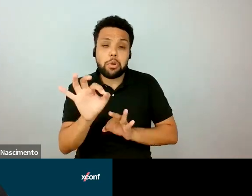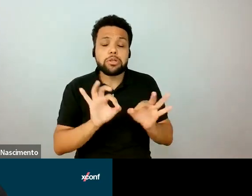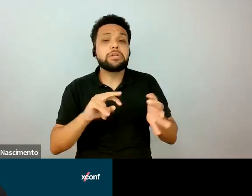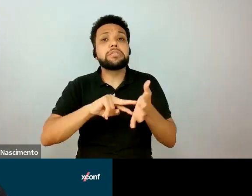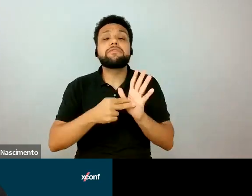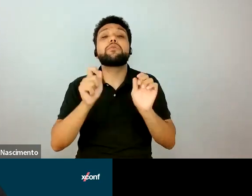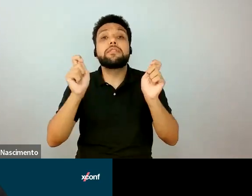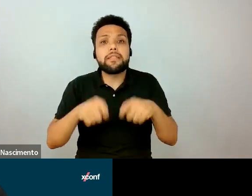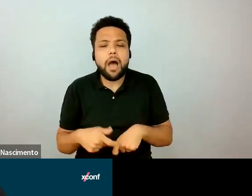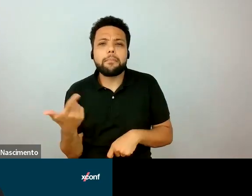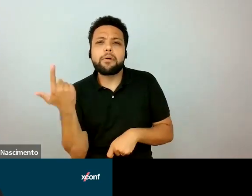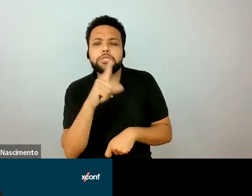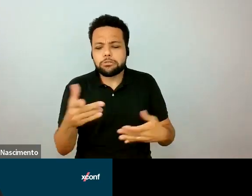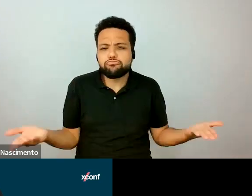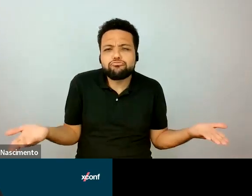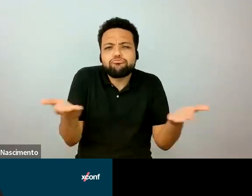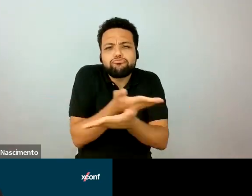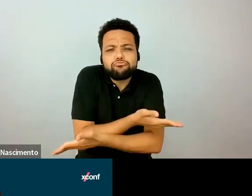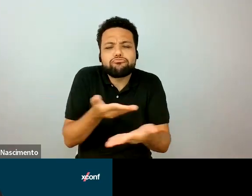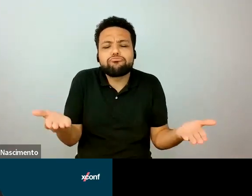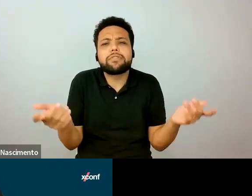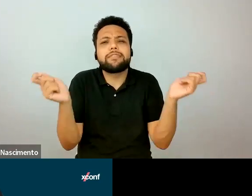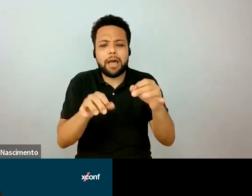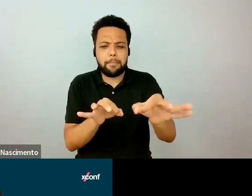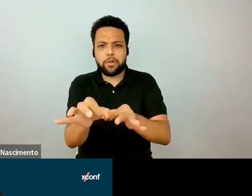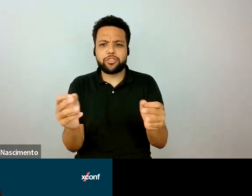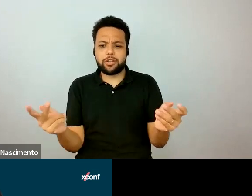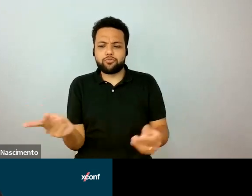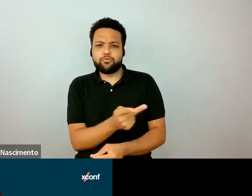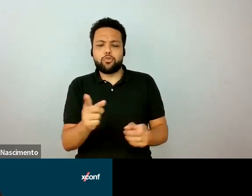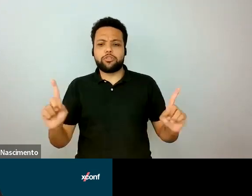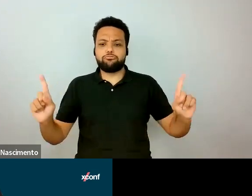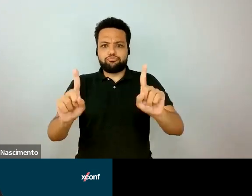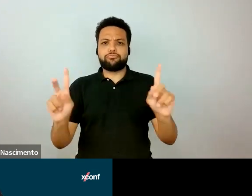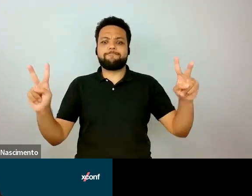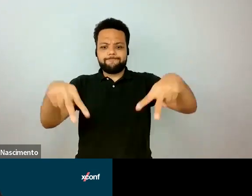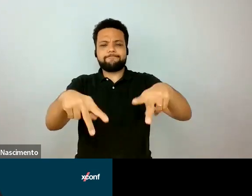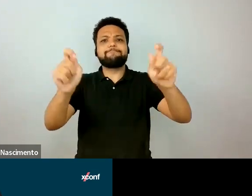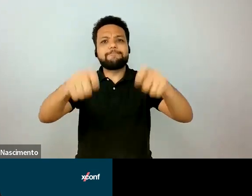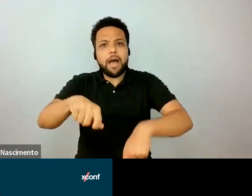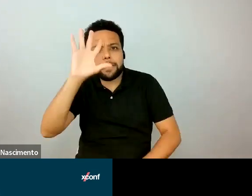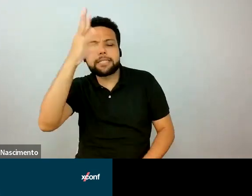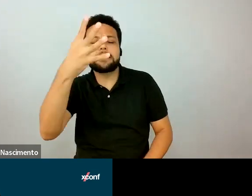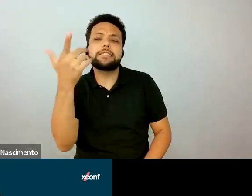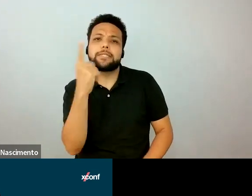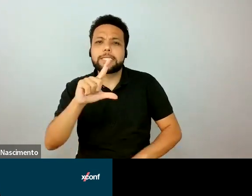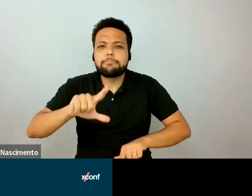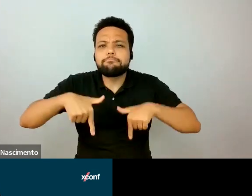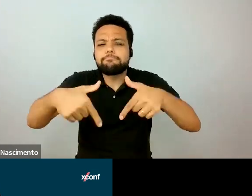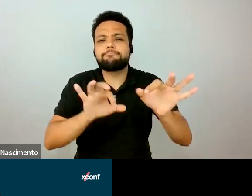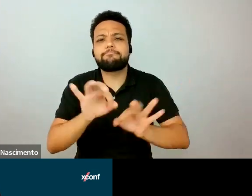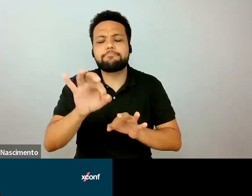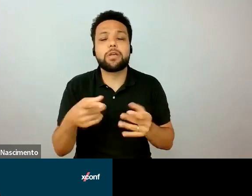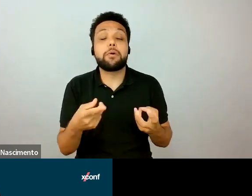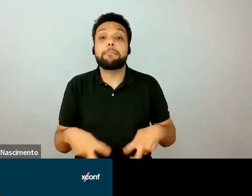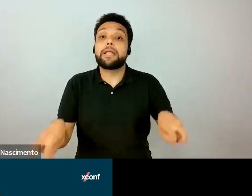as decisões daquele projeto, muitas vezes decisões de negócio, tu vai entender melhor ele. Então, esse pareamento técnico e não técnico é